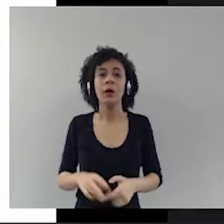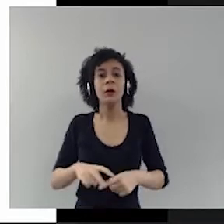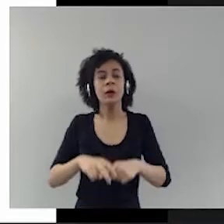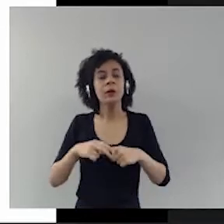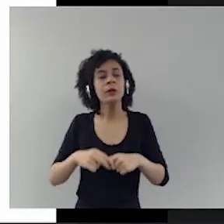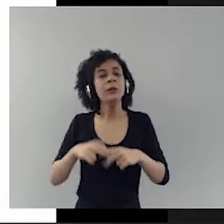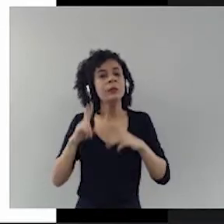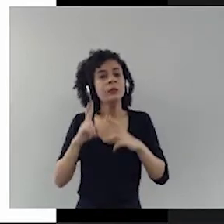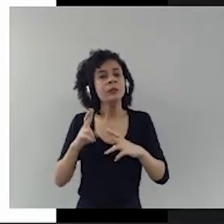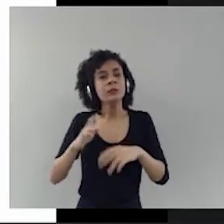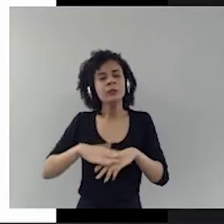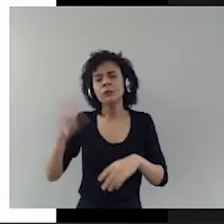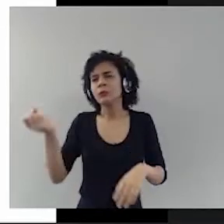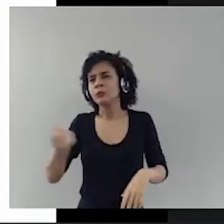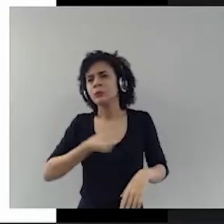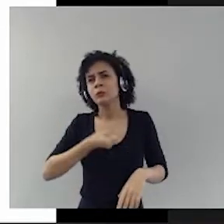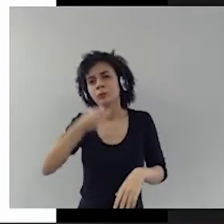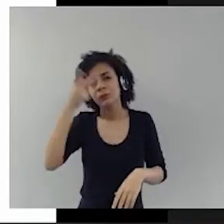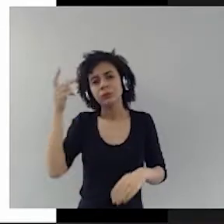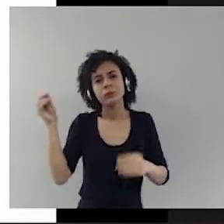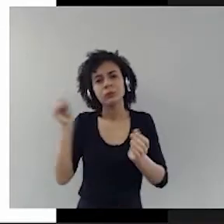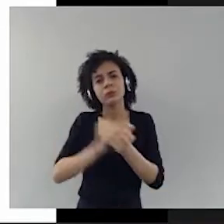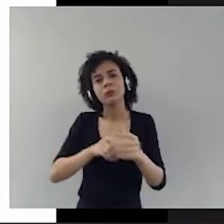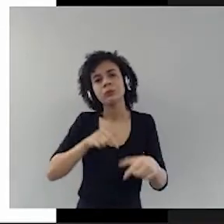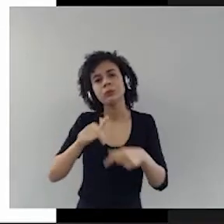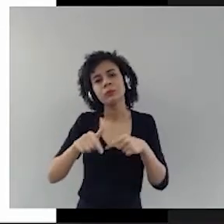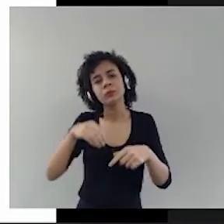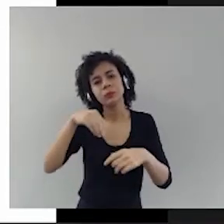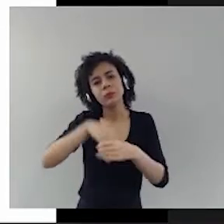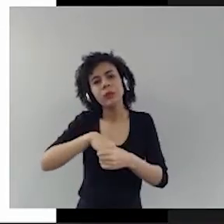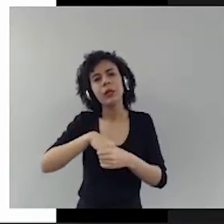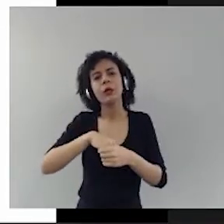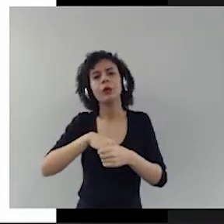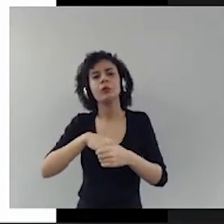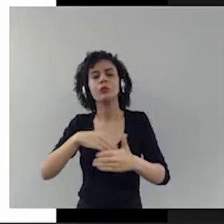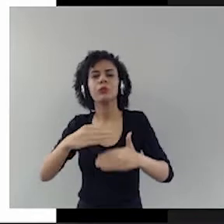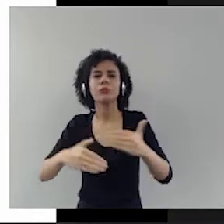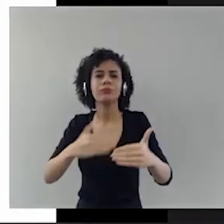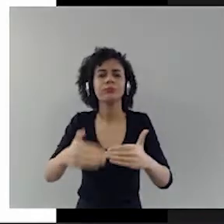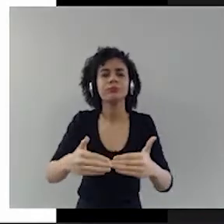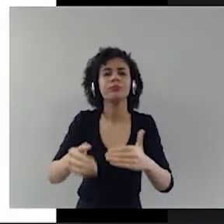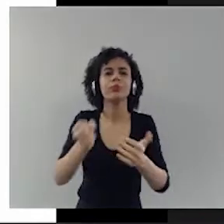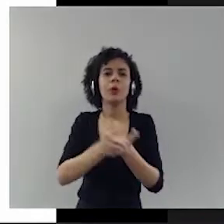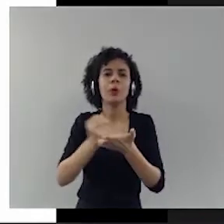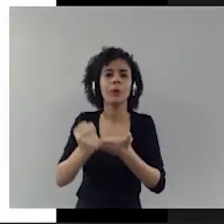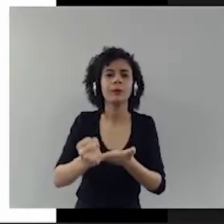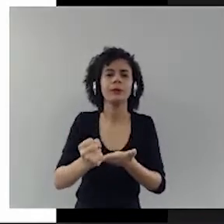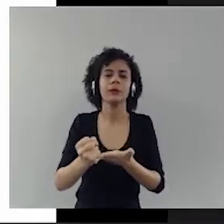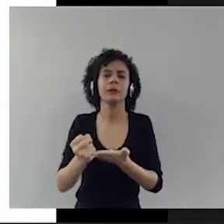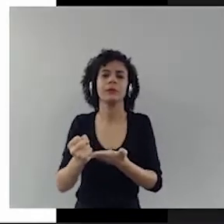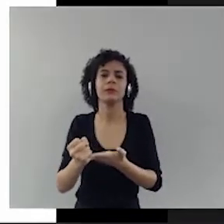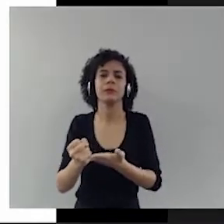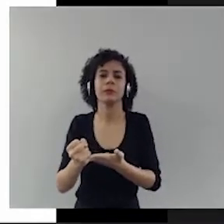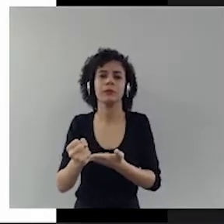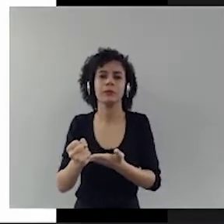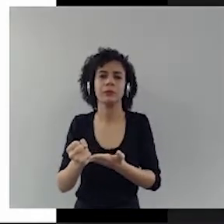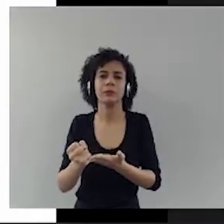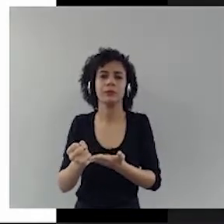que o maior número possível de licitantes participar dessas dessas desses procedimentos de contratação